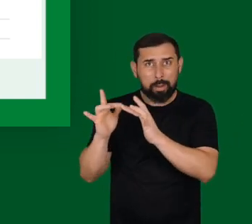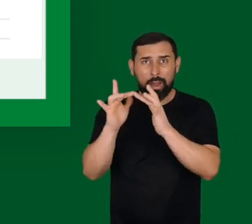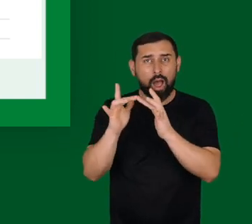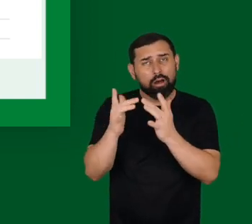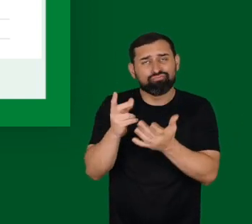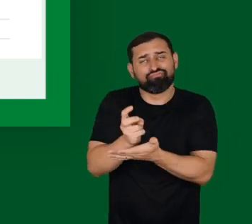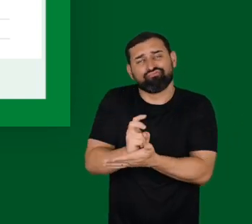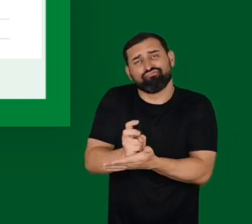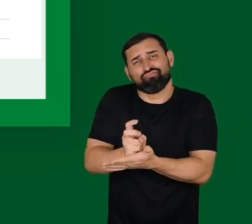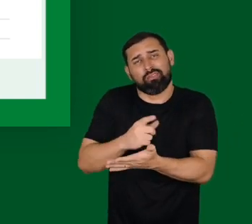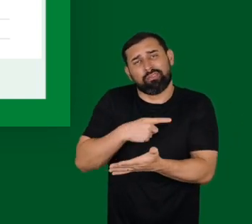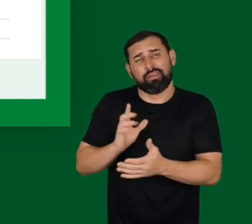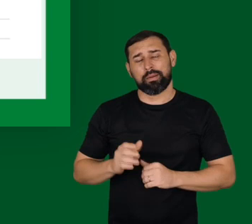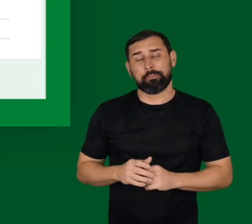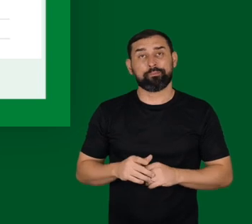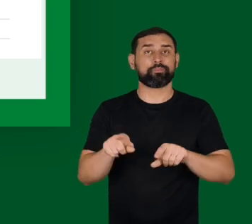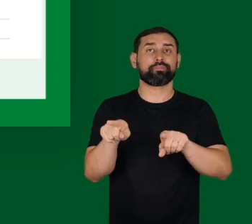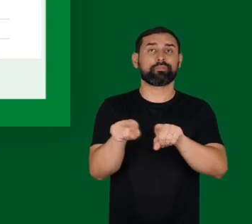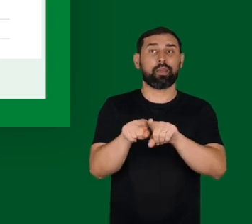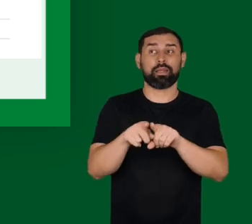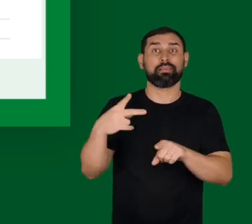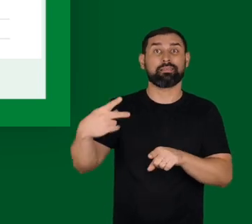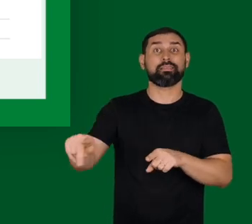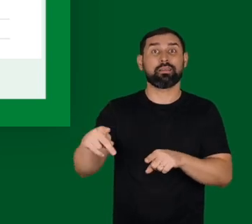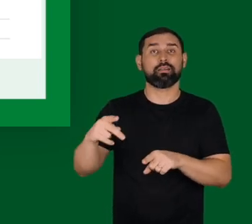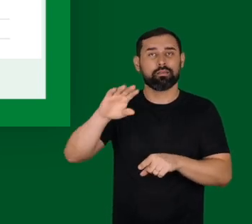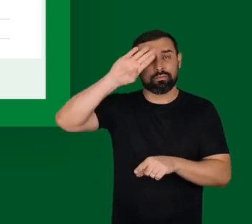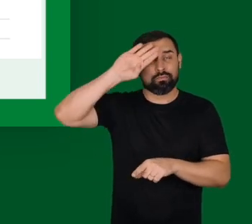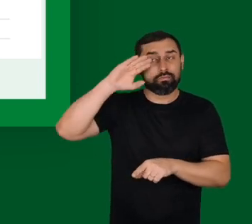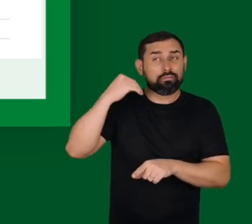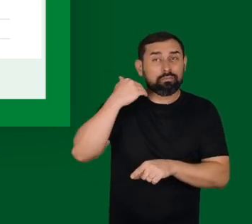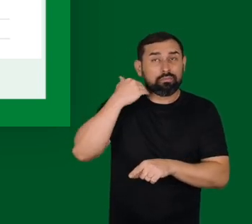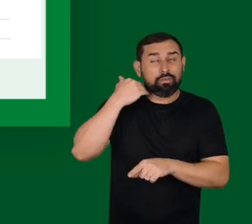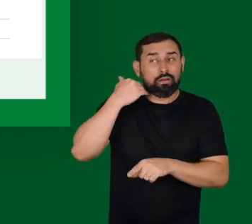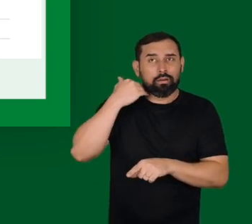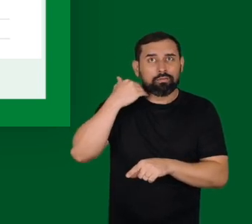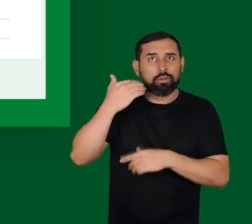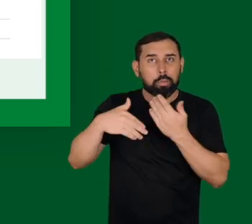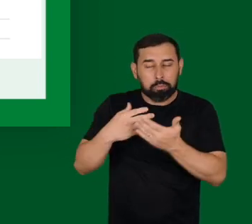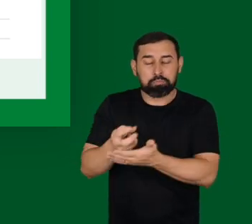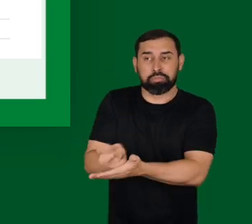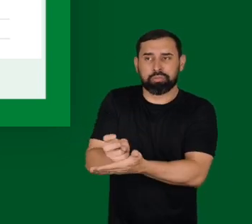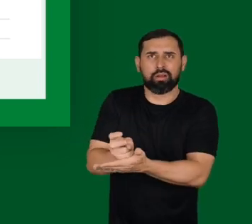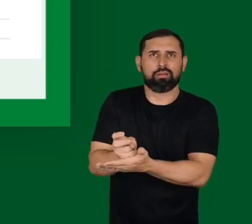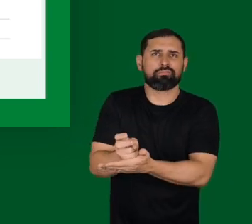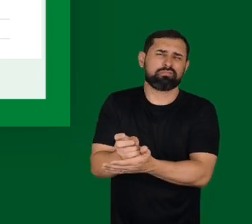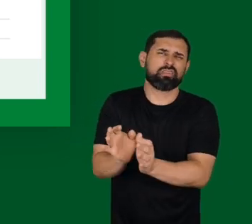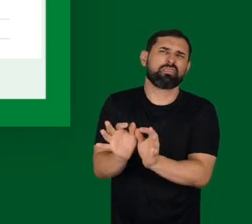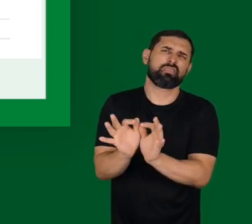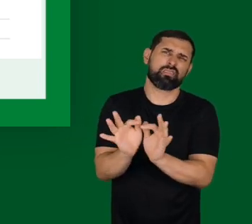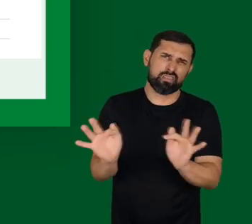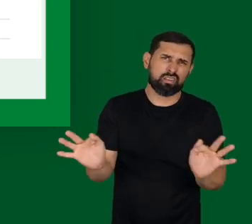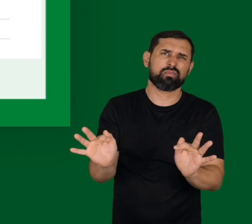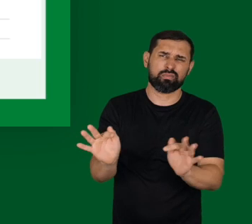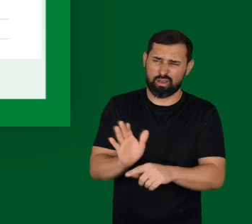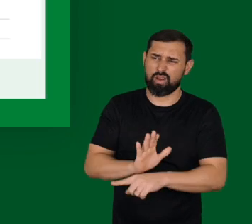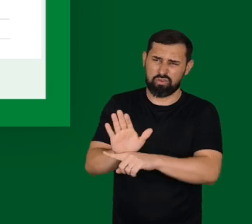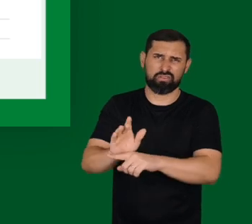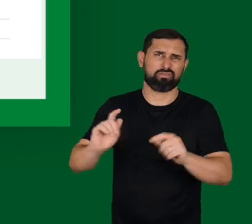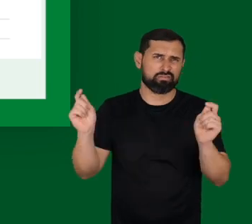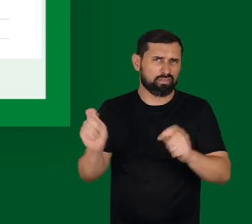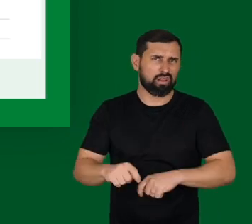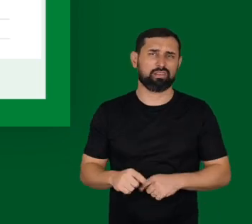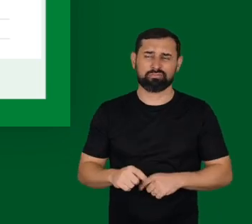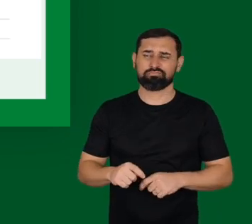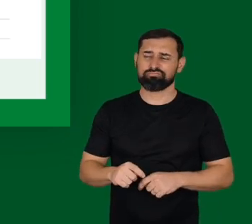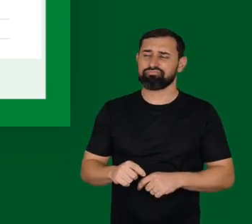tem impressão, né, que ele passou horas convulsionando, mas é porque o intervalo entre elas é muito curto. Então, o